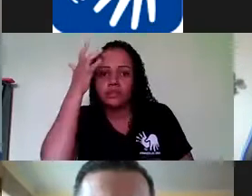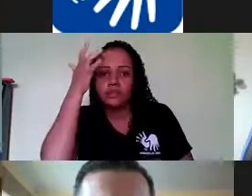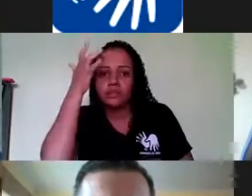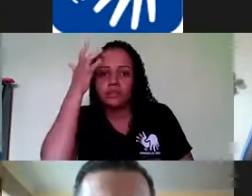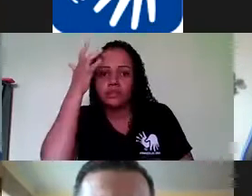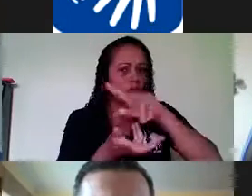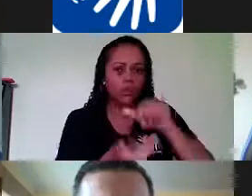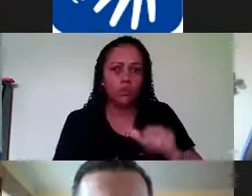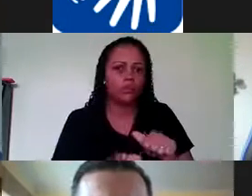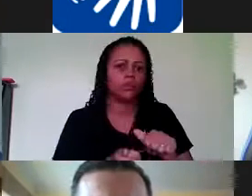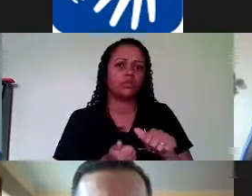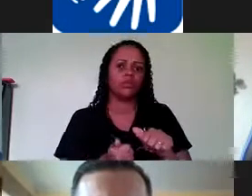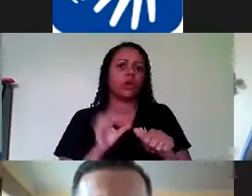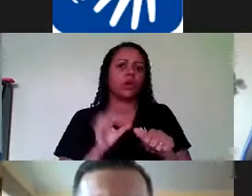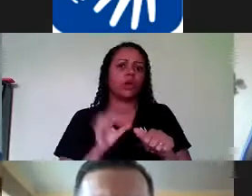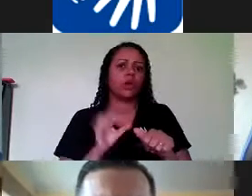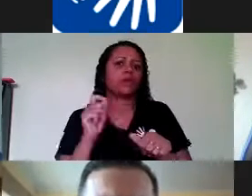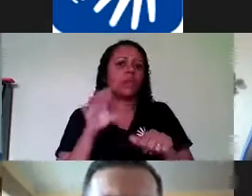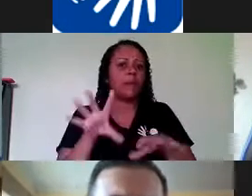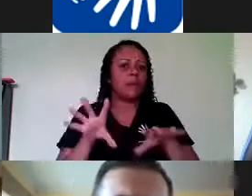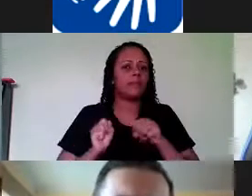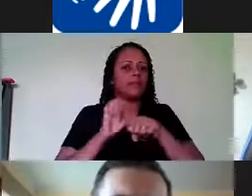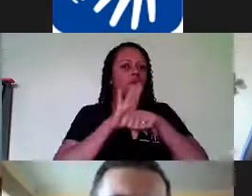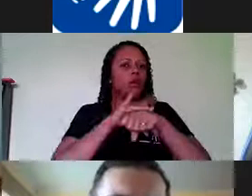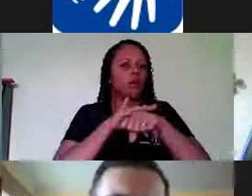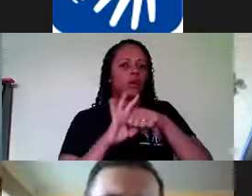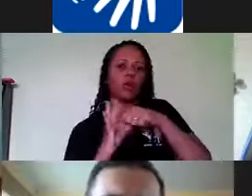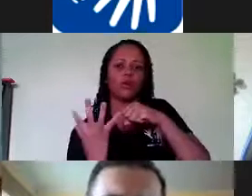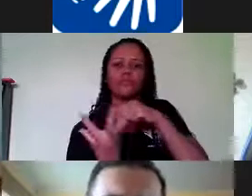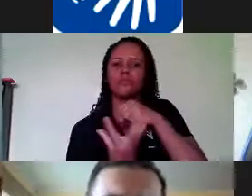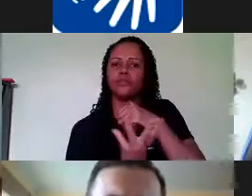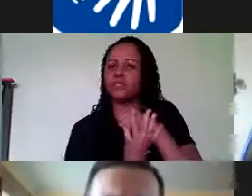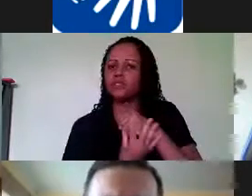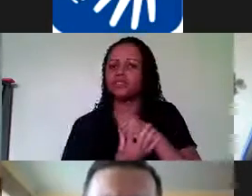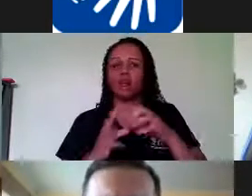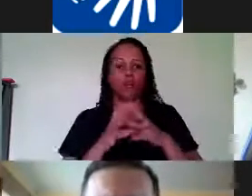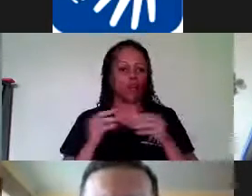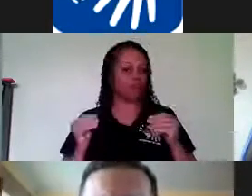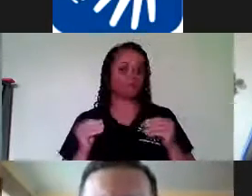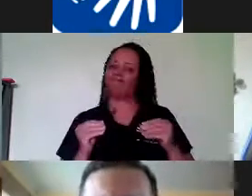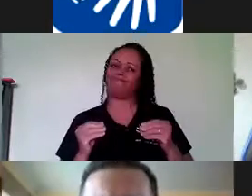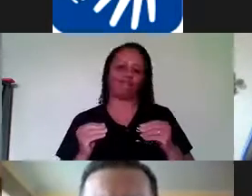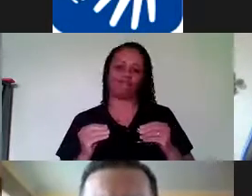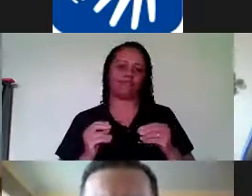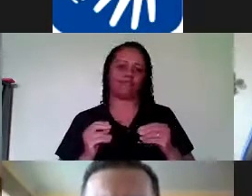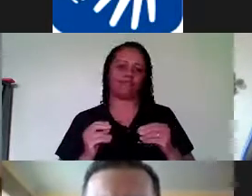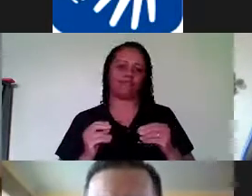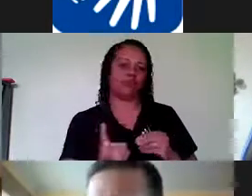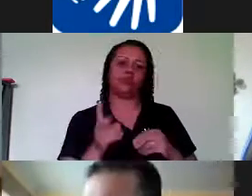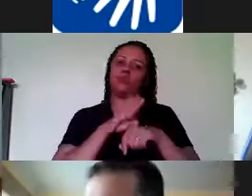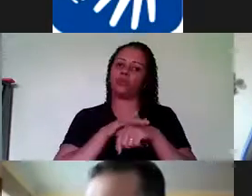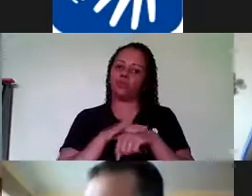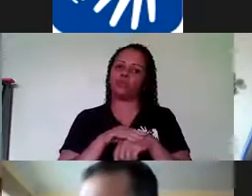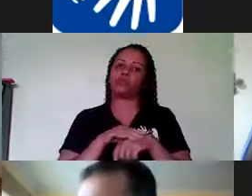Covid? E dentro de onde eu trabalho, existem inúmeros trabalhadores que acabam se acidentando no